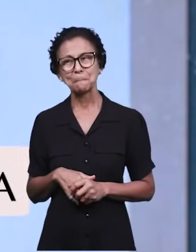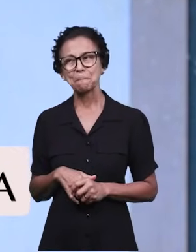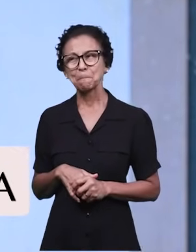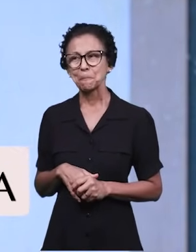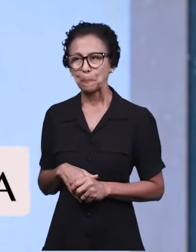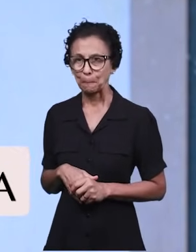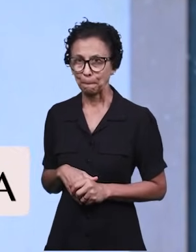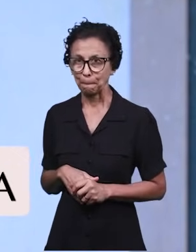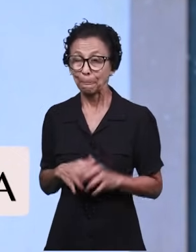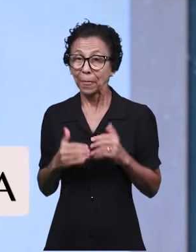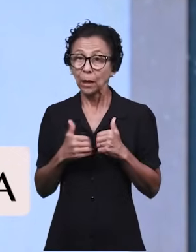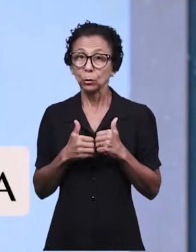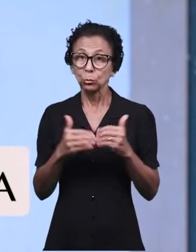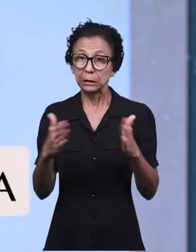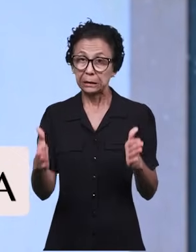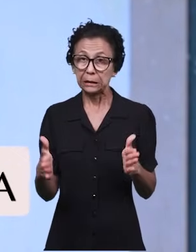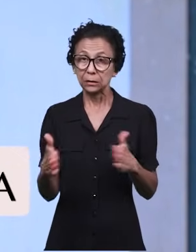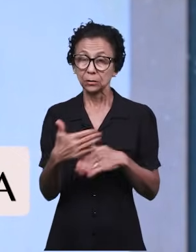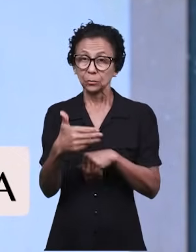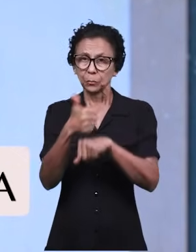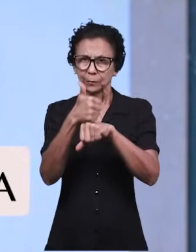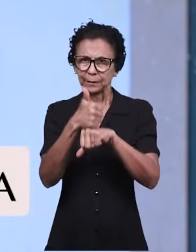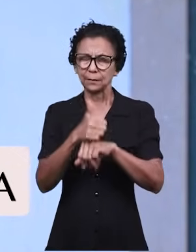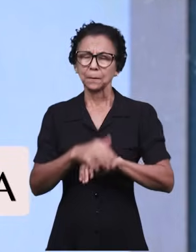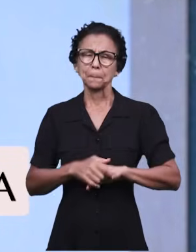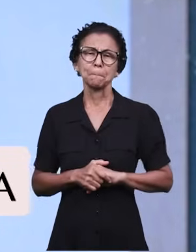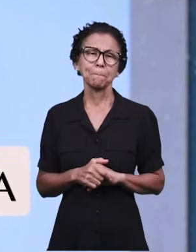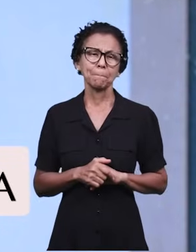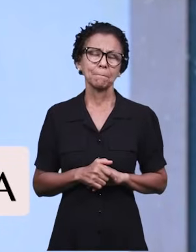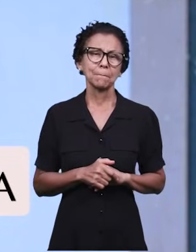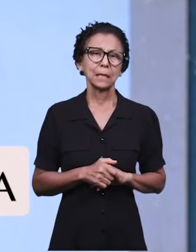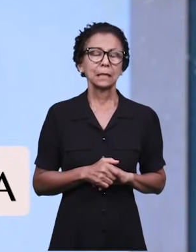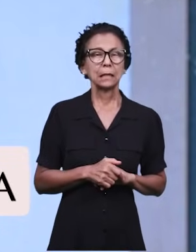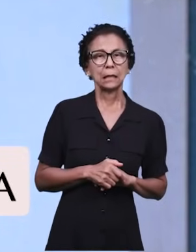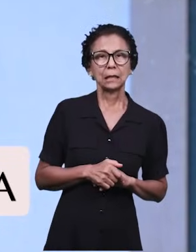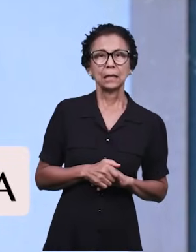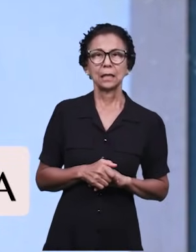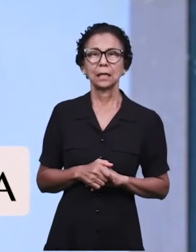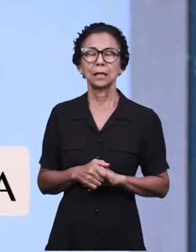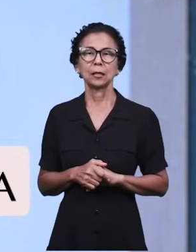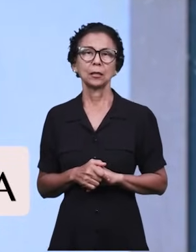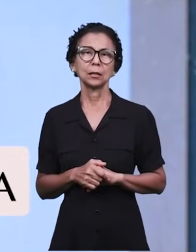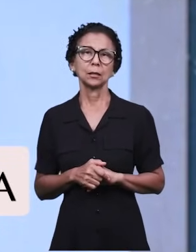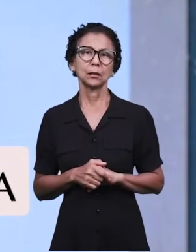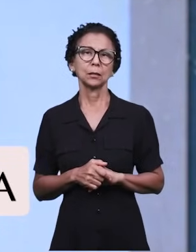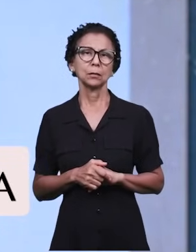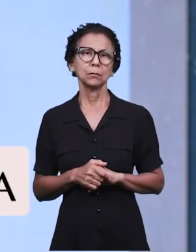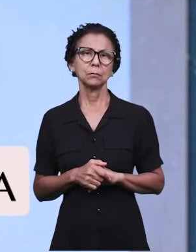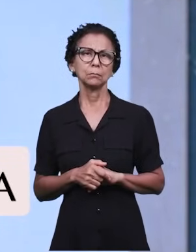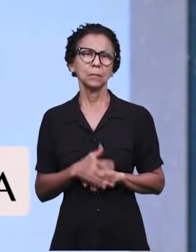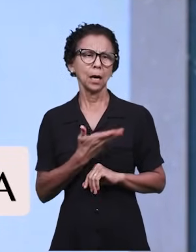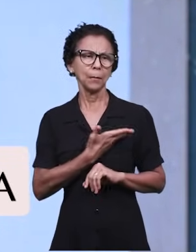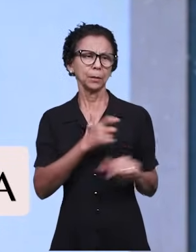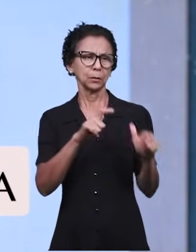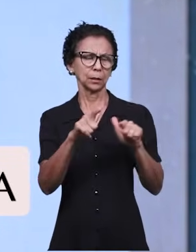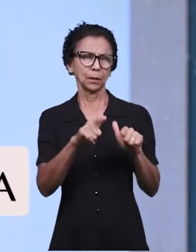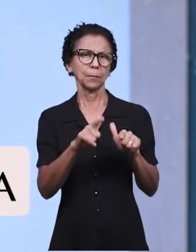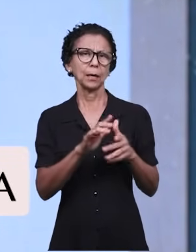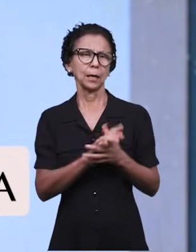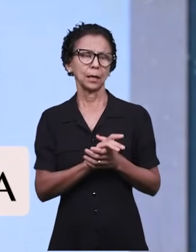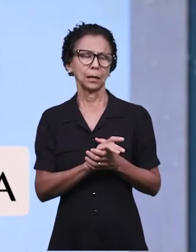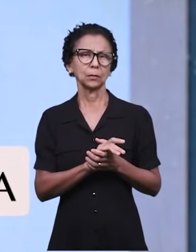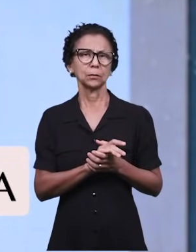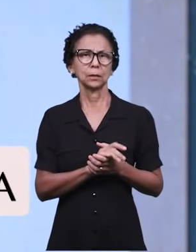Logo no início da minha carreira, eu testemunhei do Senhor para um colega de trabalho, no Itamaraty,